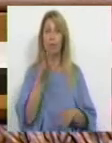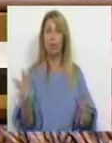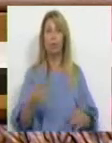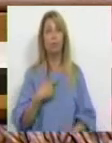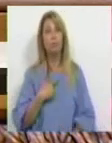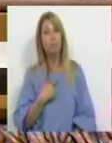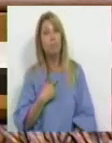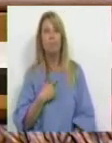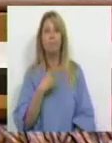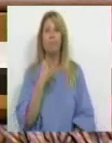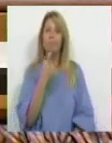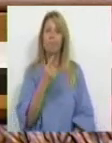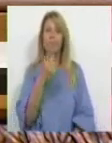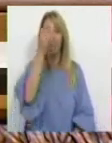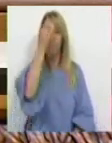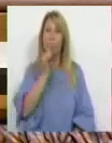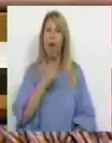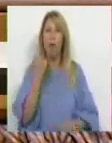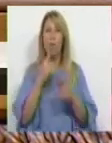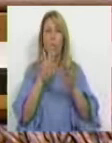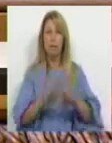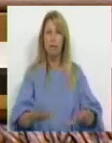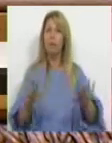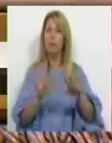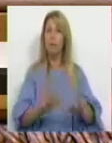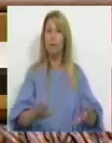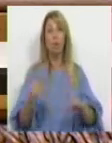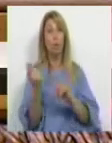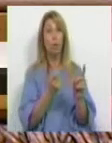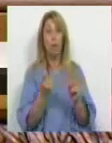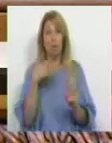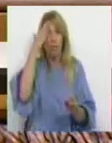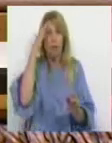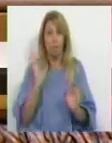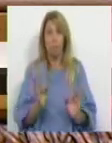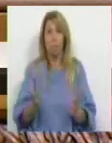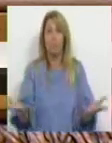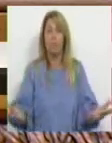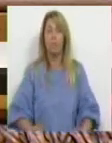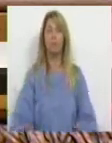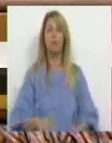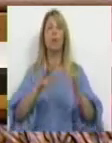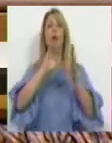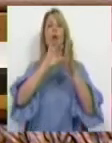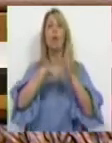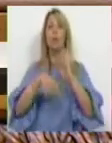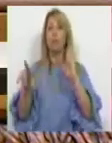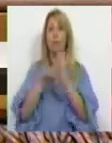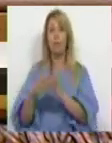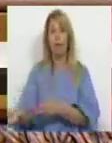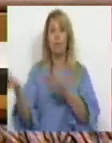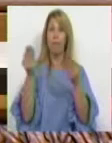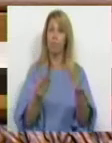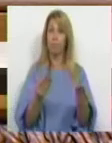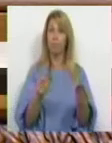sugeria alguma serenidade neste debate, que acho que é isso que é preciso. O projeto de lei apresentado pelo